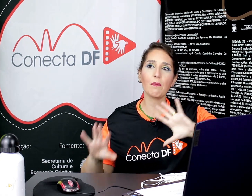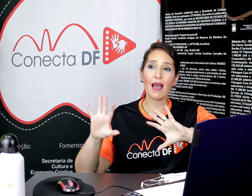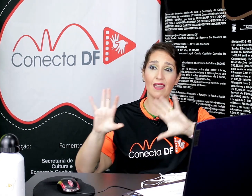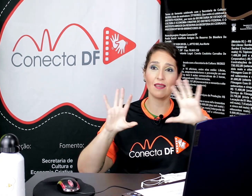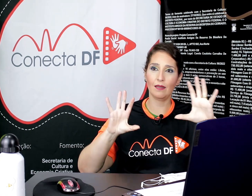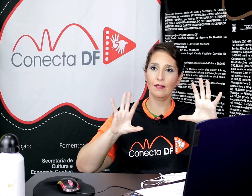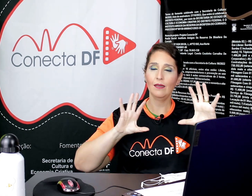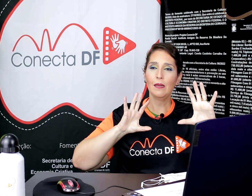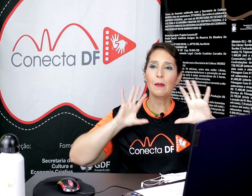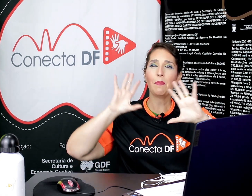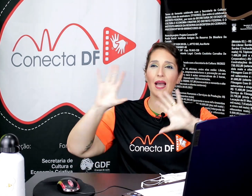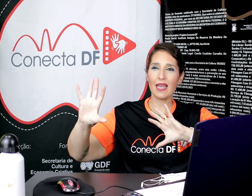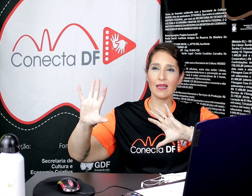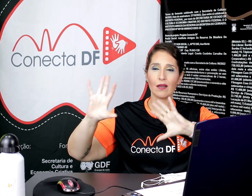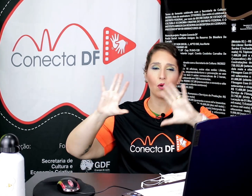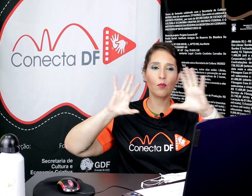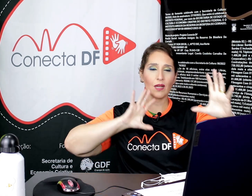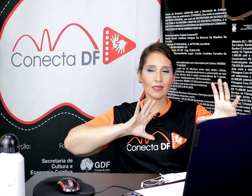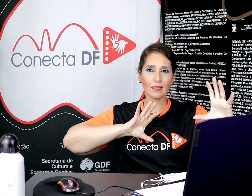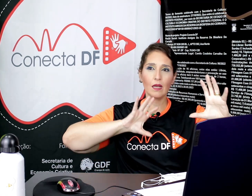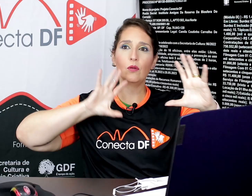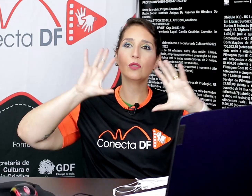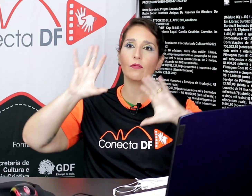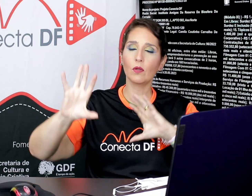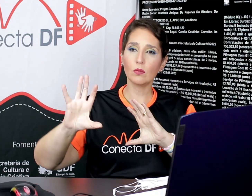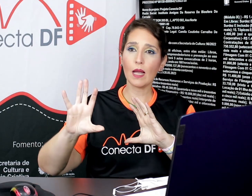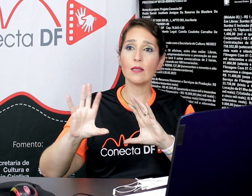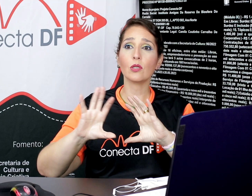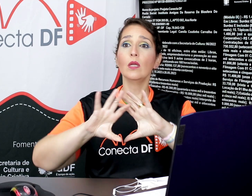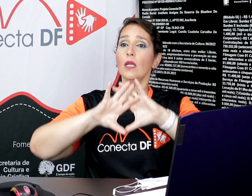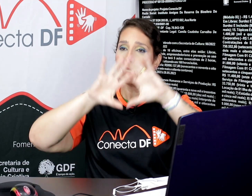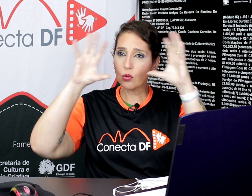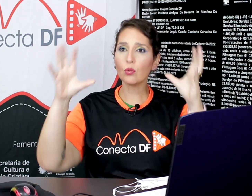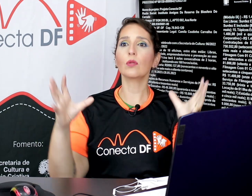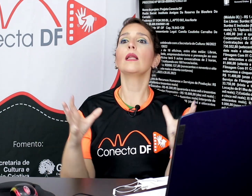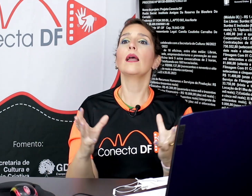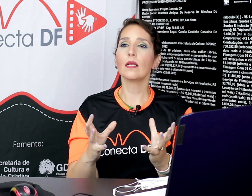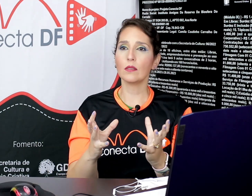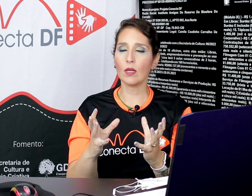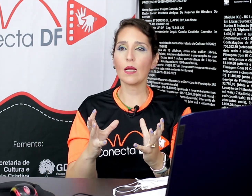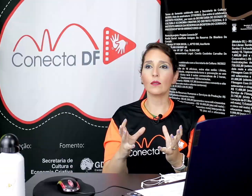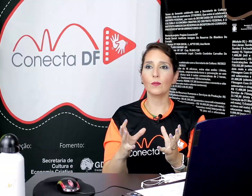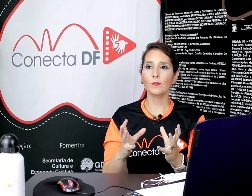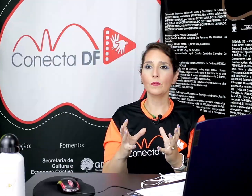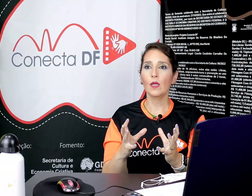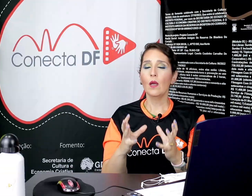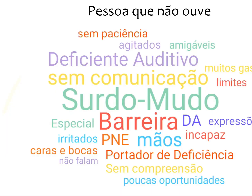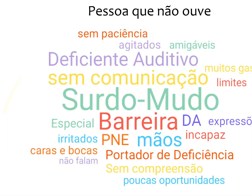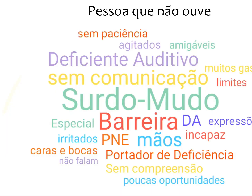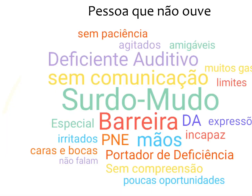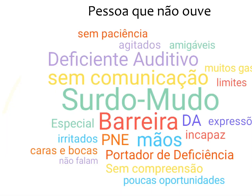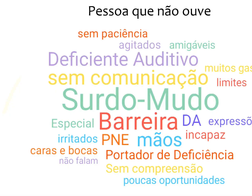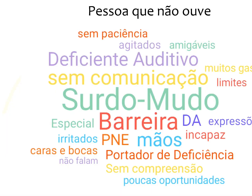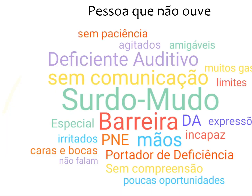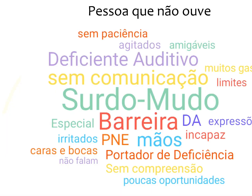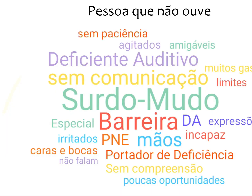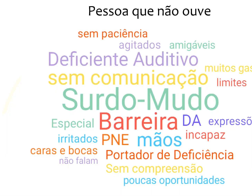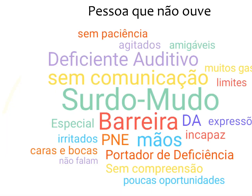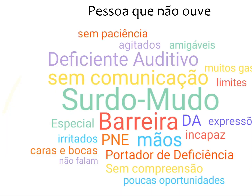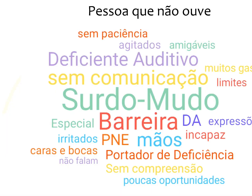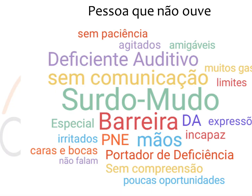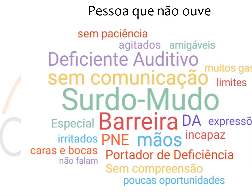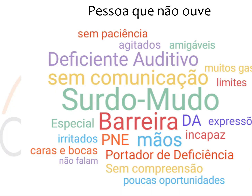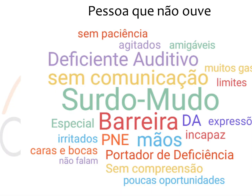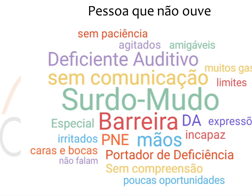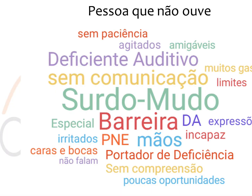gente vê barreira. Barreira, comunicação, dificuldade, isso tudo está relacionado. Por que existe essa